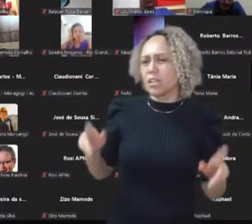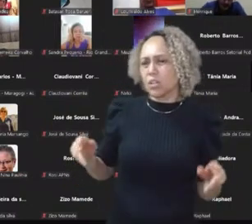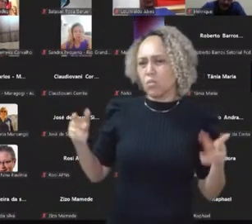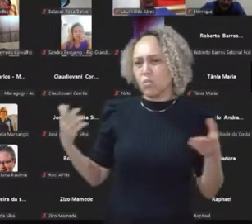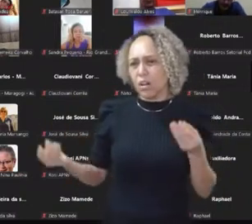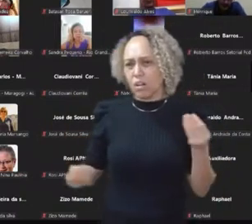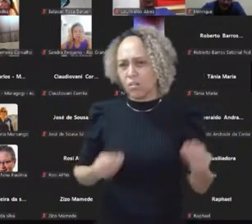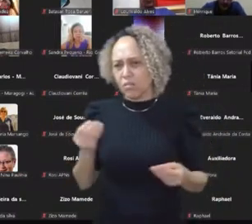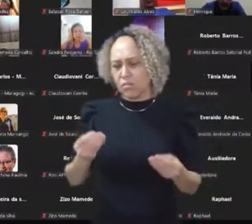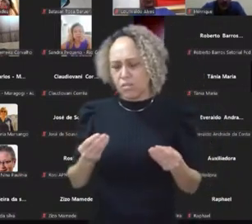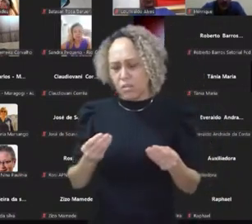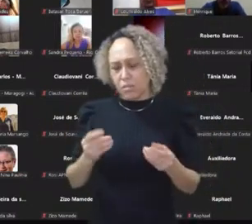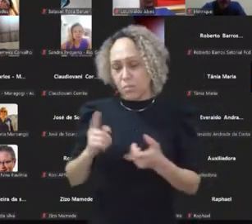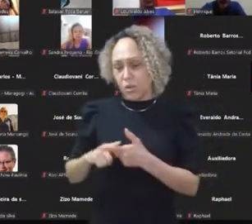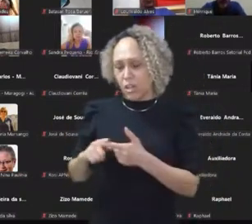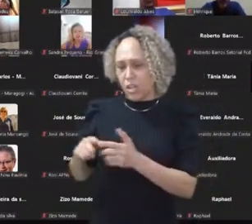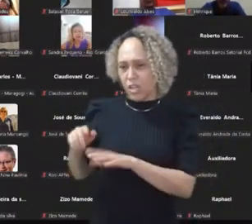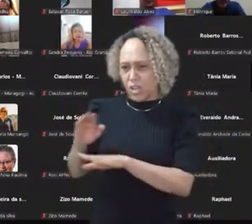sempre duram